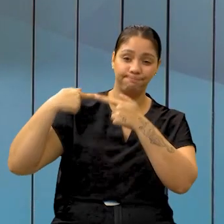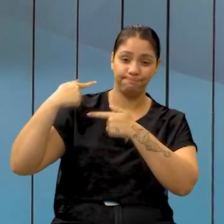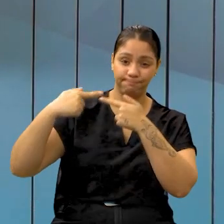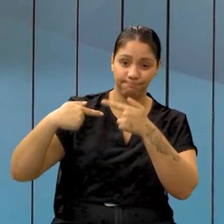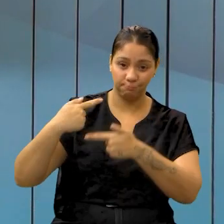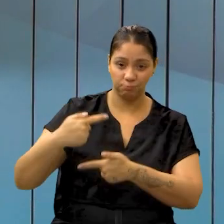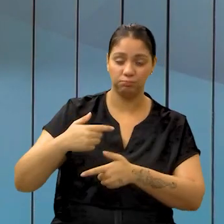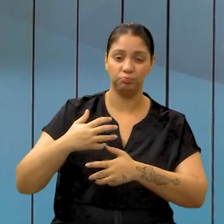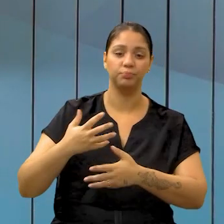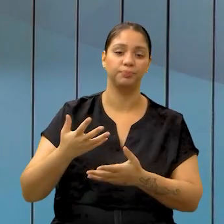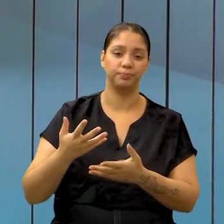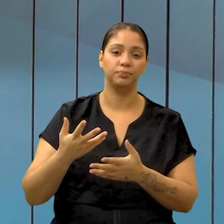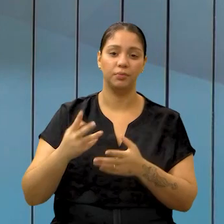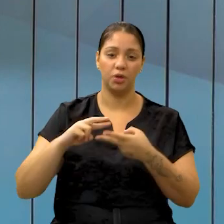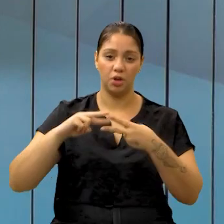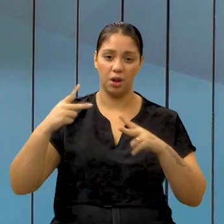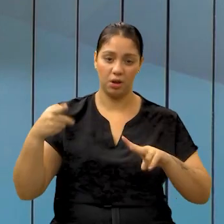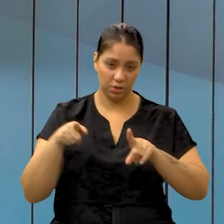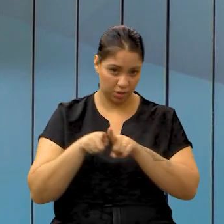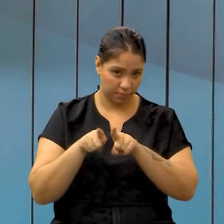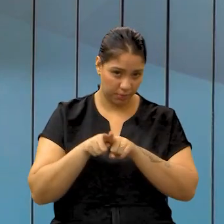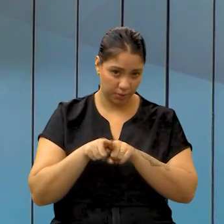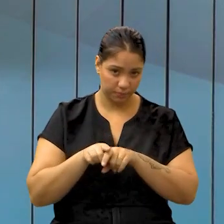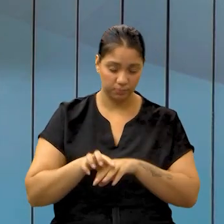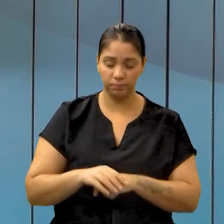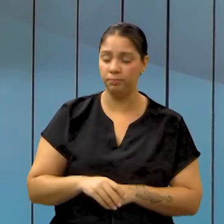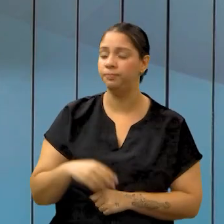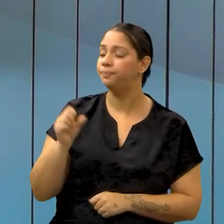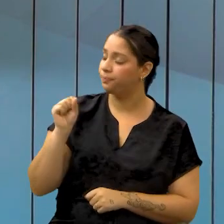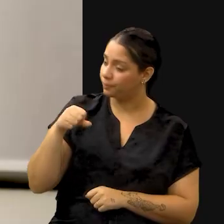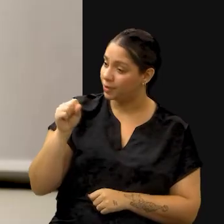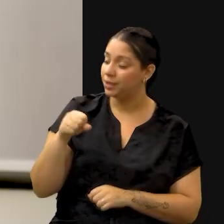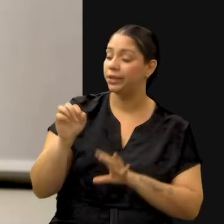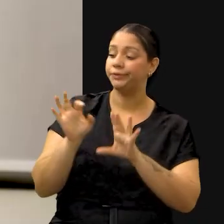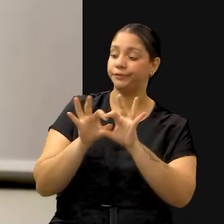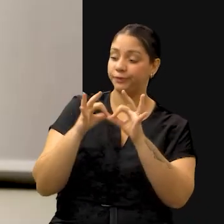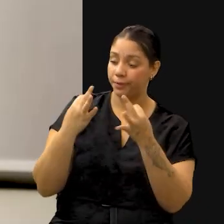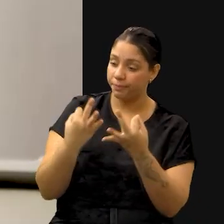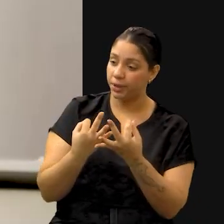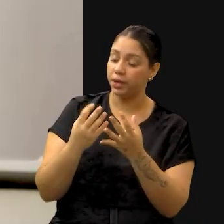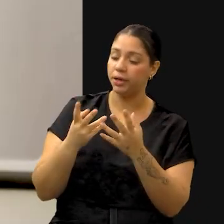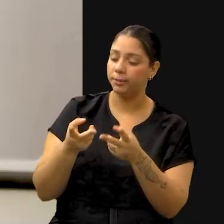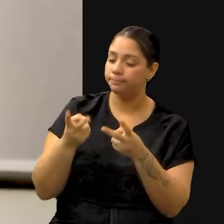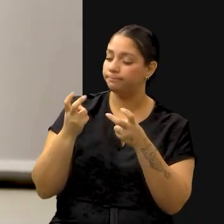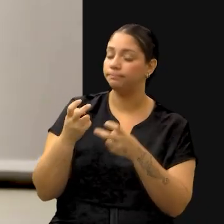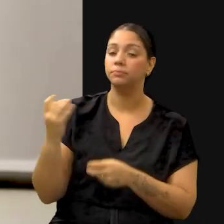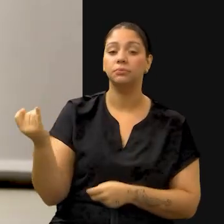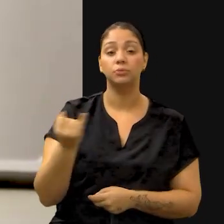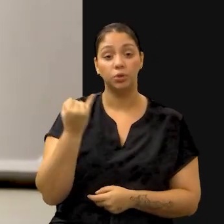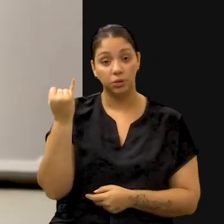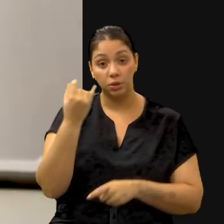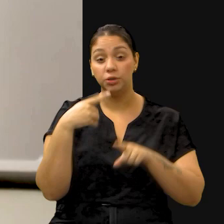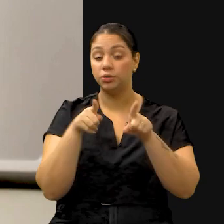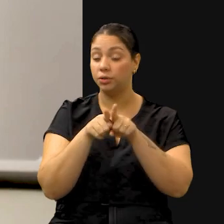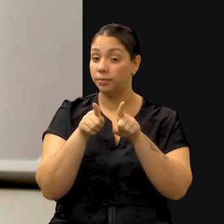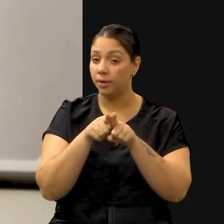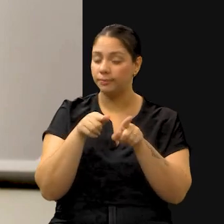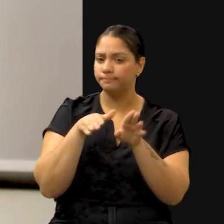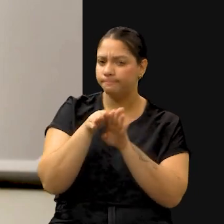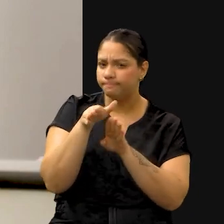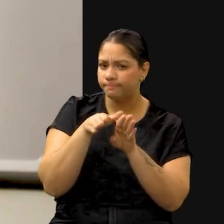herança genética aí para a pessoa também, né? Sim, essa herança familiar é importante, tanto que